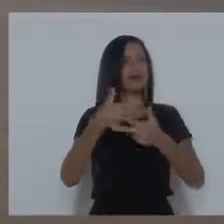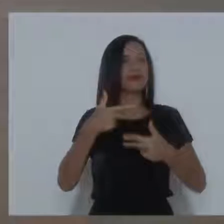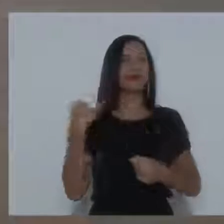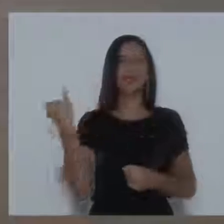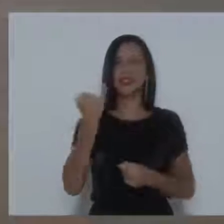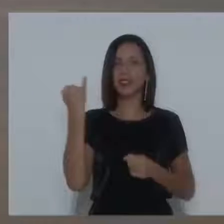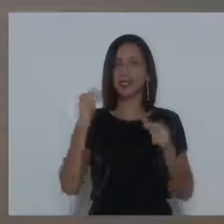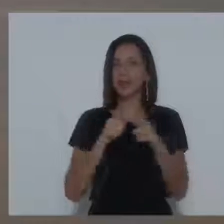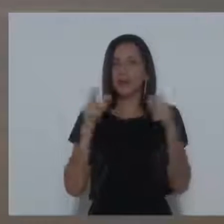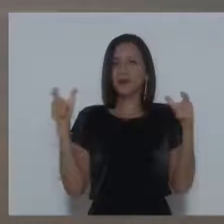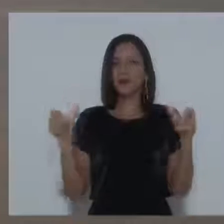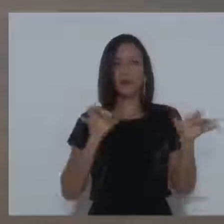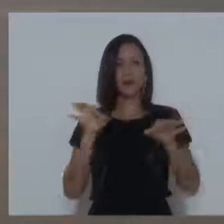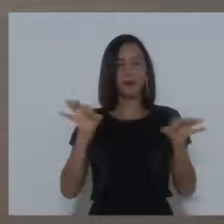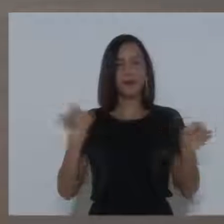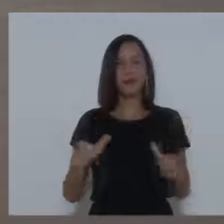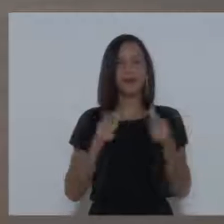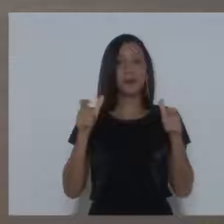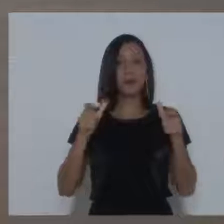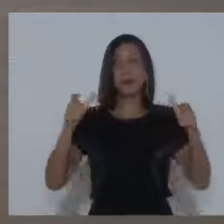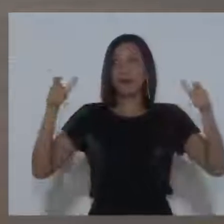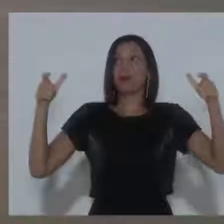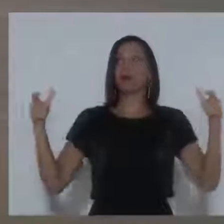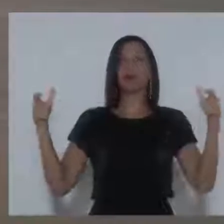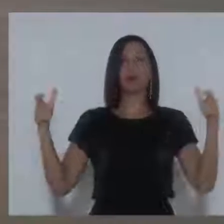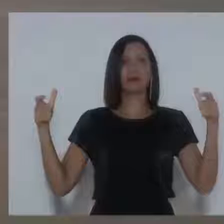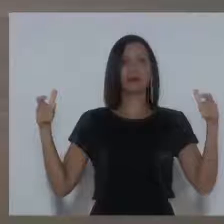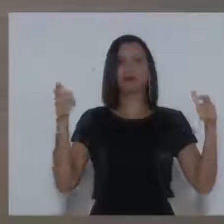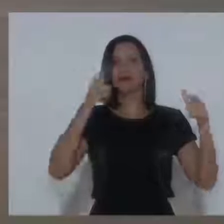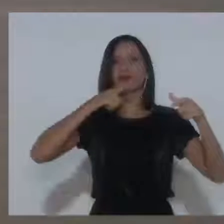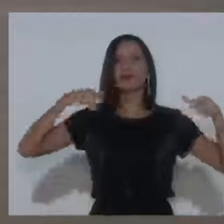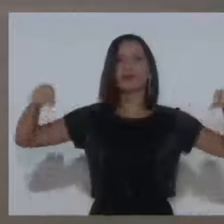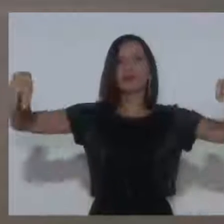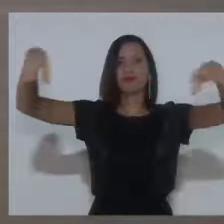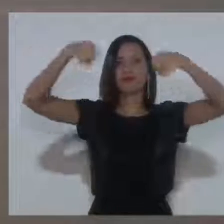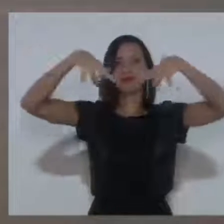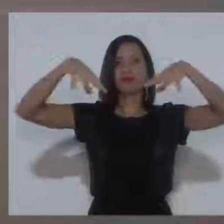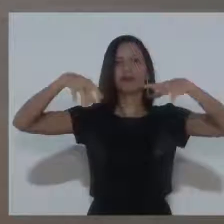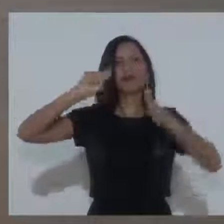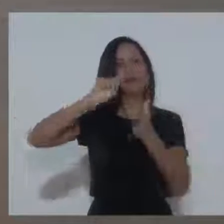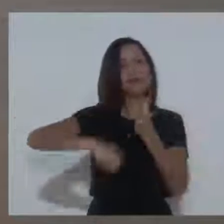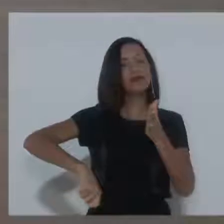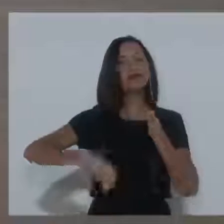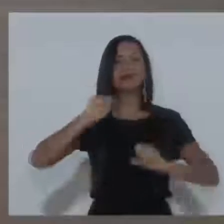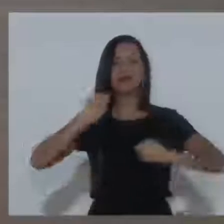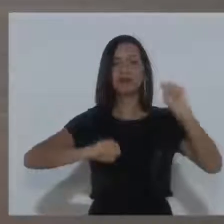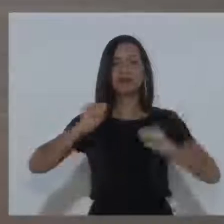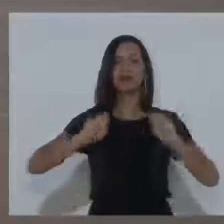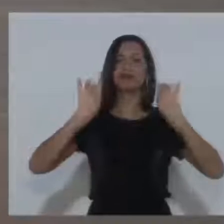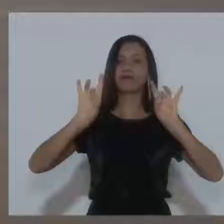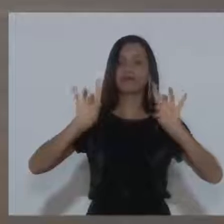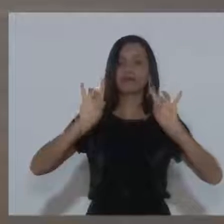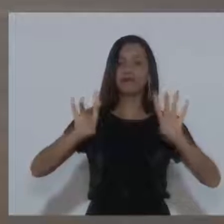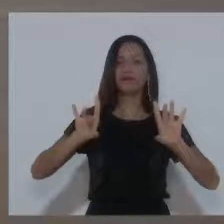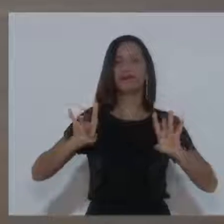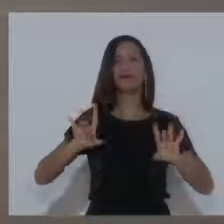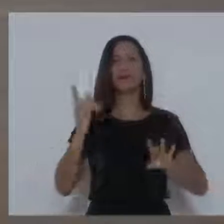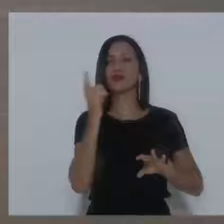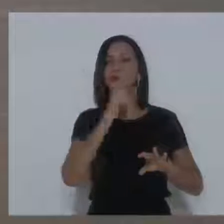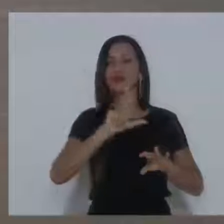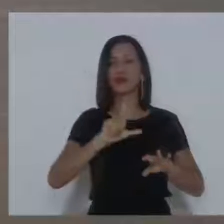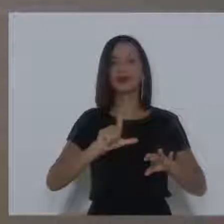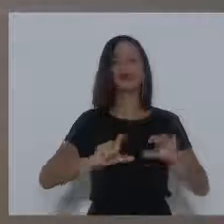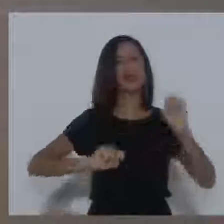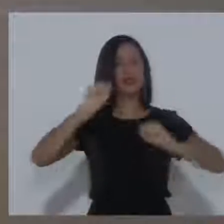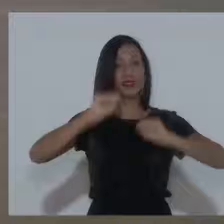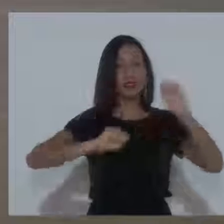algo maior, um projeto maior, macro, para a iluminação pública, que contrate uma empresa especializada, que essa empresa